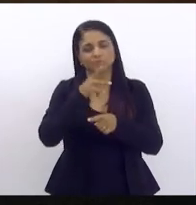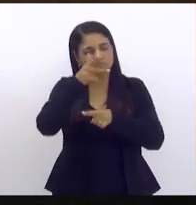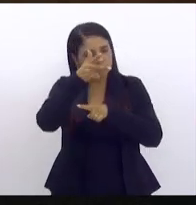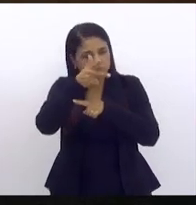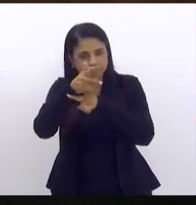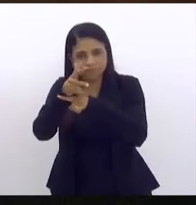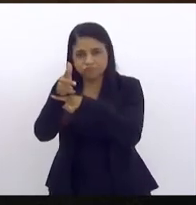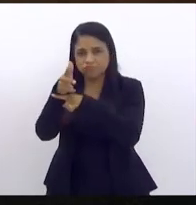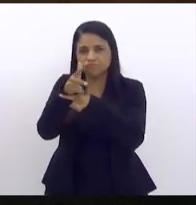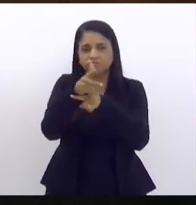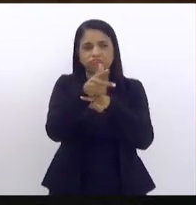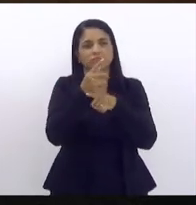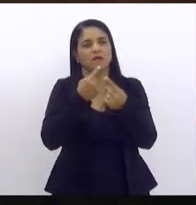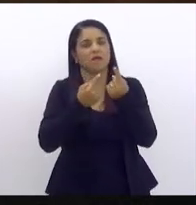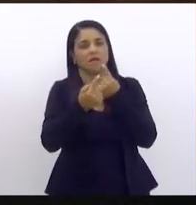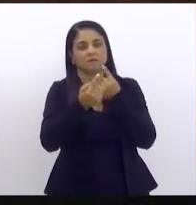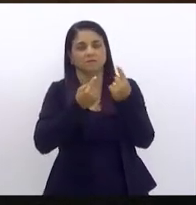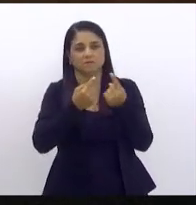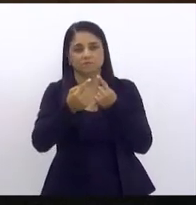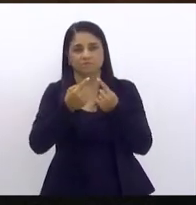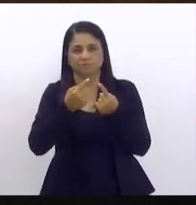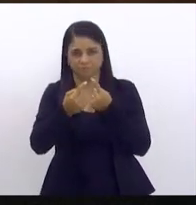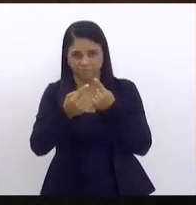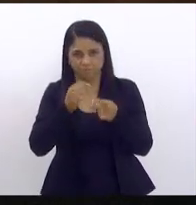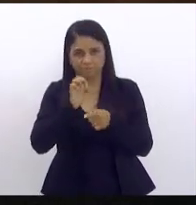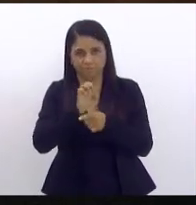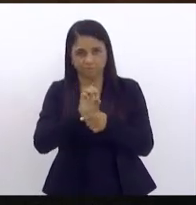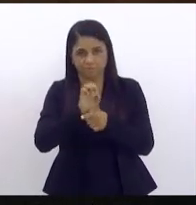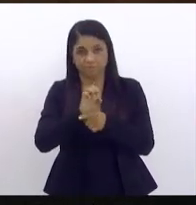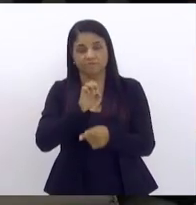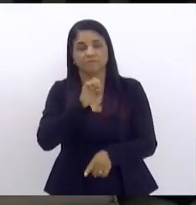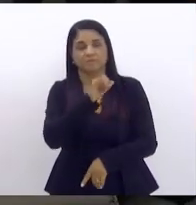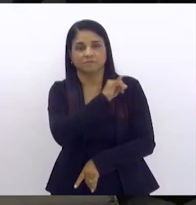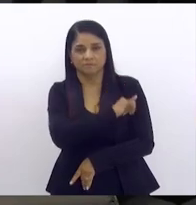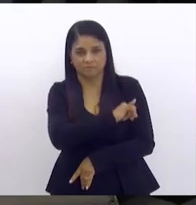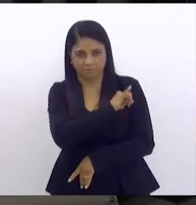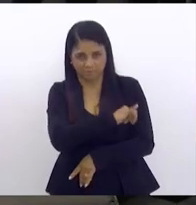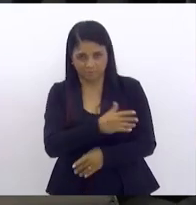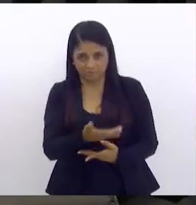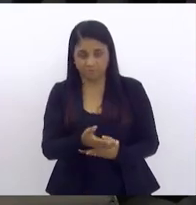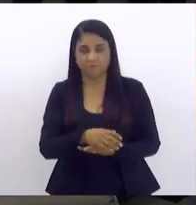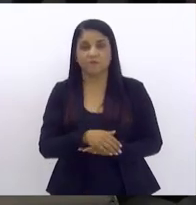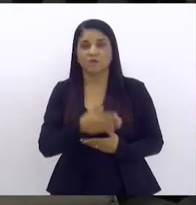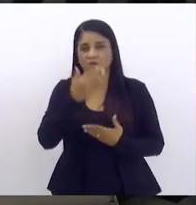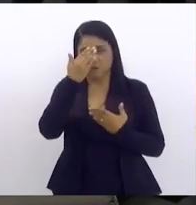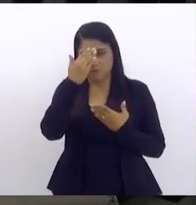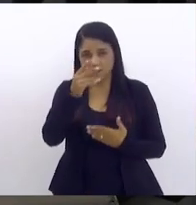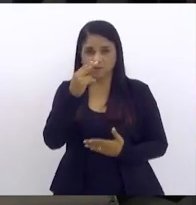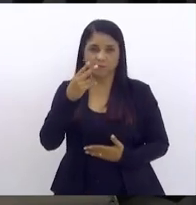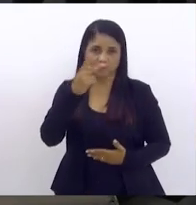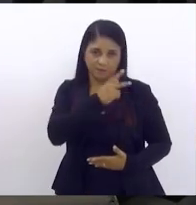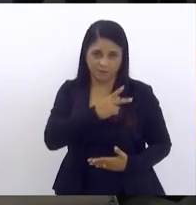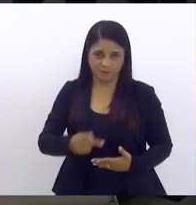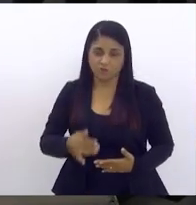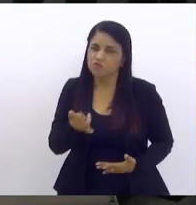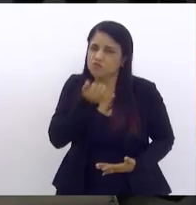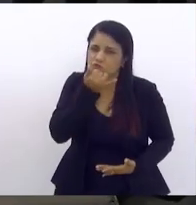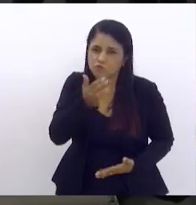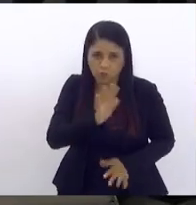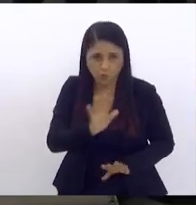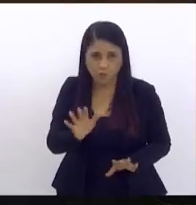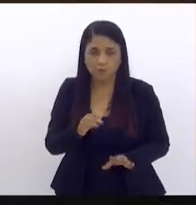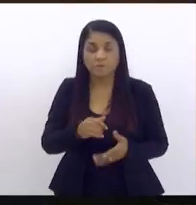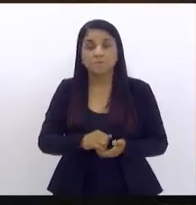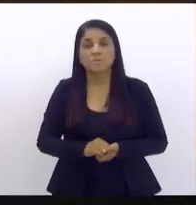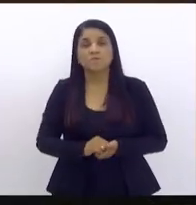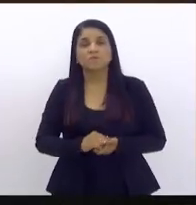monitoramento das estradas estaduais. Muito obrigado, senhor presidente. E aqui também, só para finalizar, me desculpe, senhor presidente,